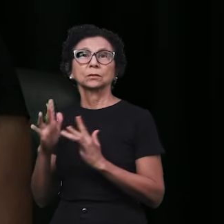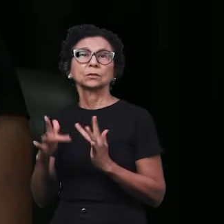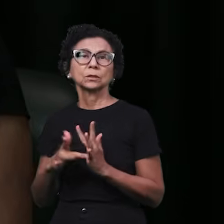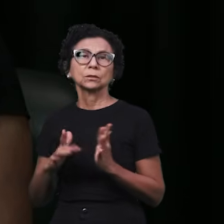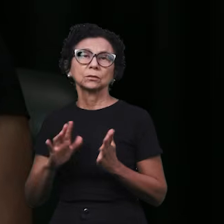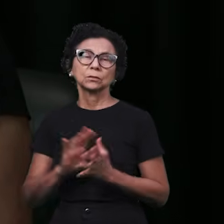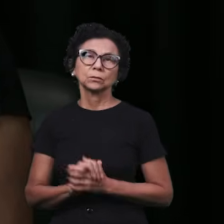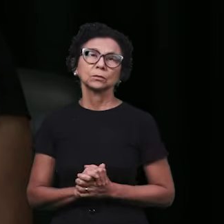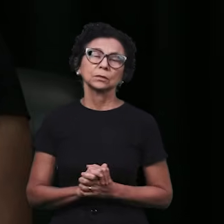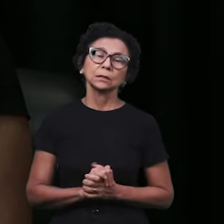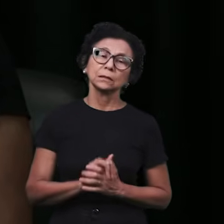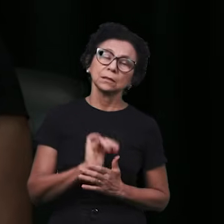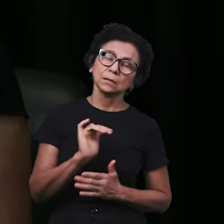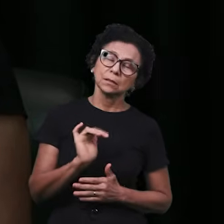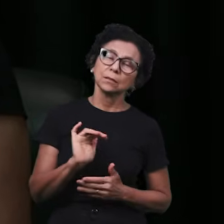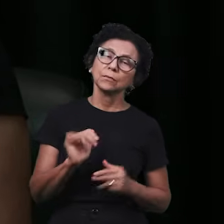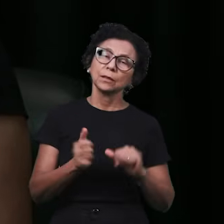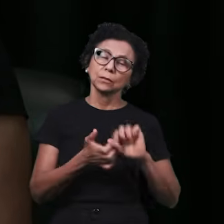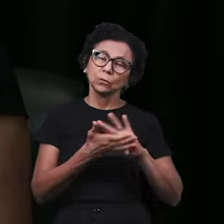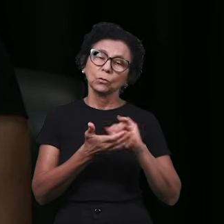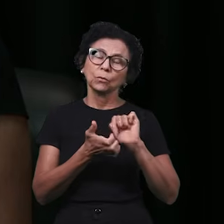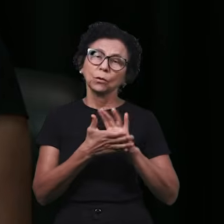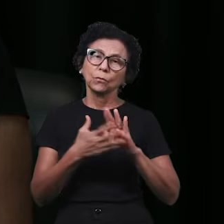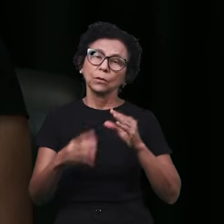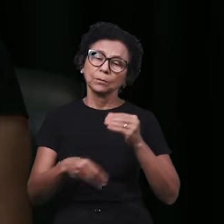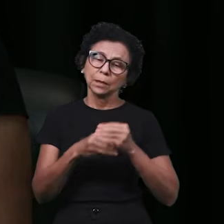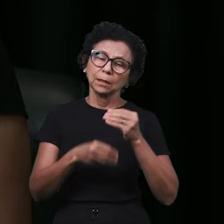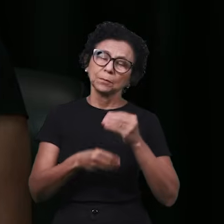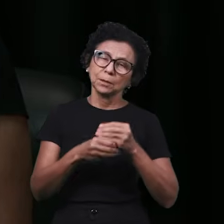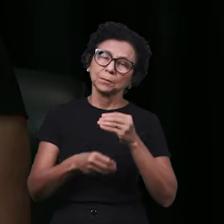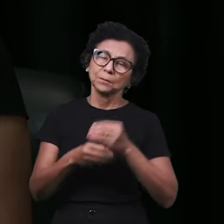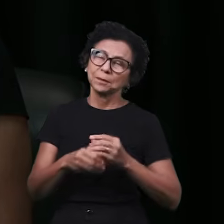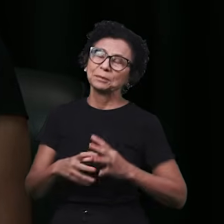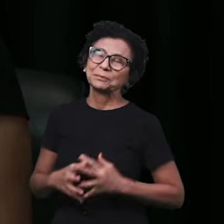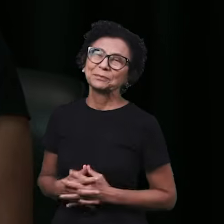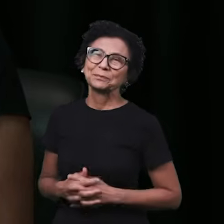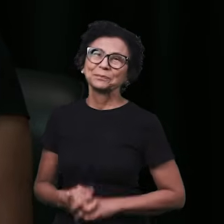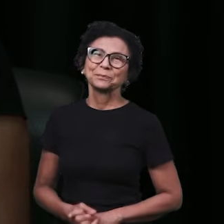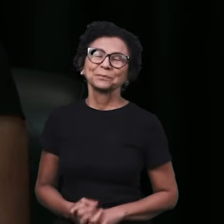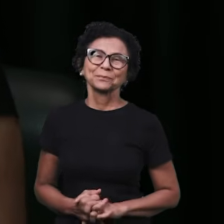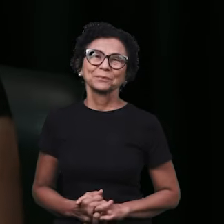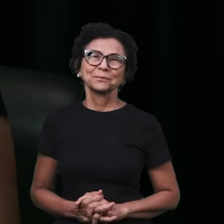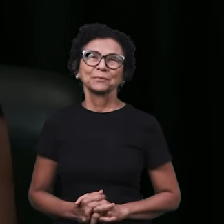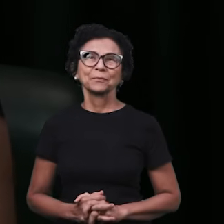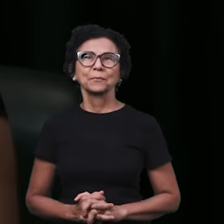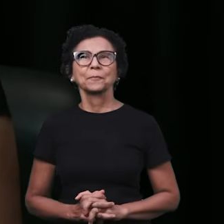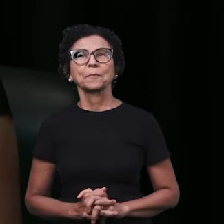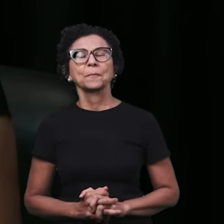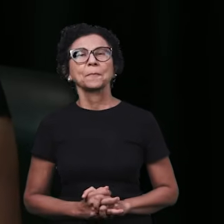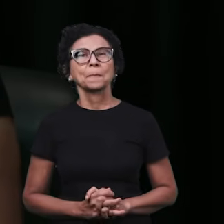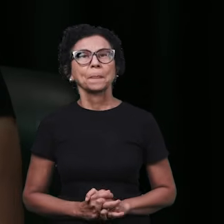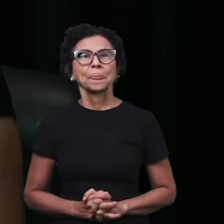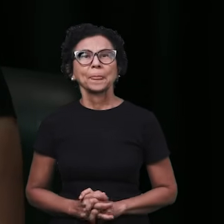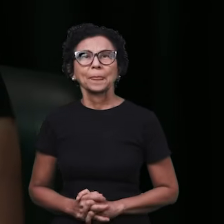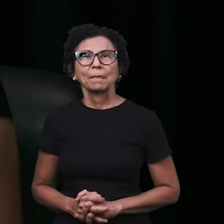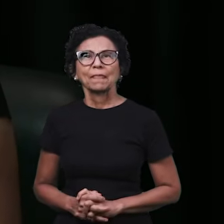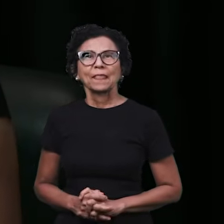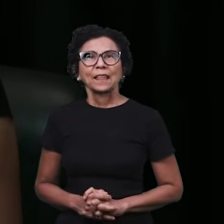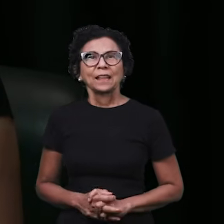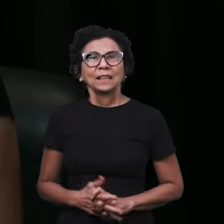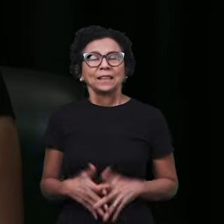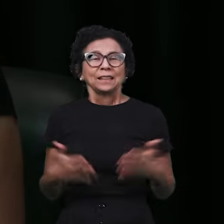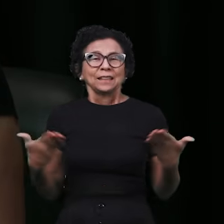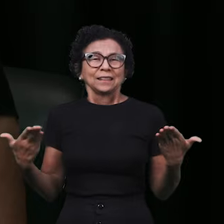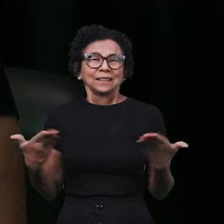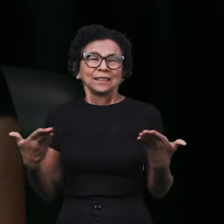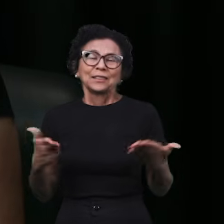da interpretação do louvor. Glória a Deus. E aí vem, eu acredito que é a parte mais tranquila, né? Que é o convite para o